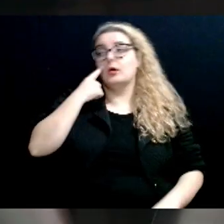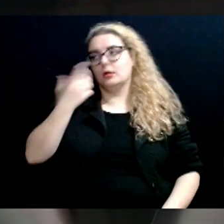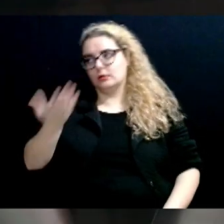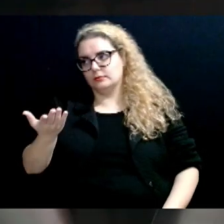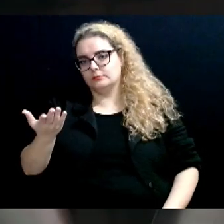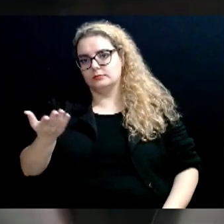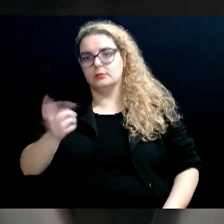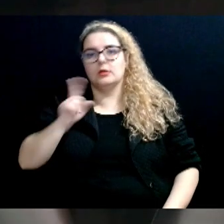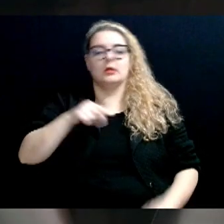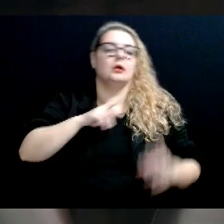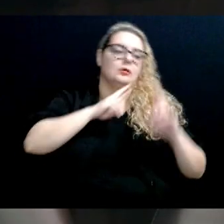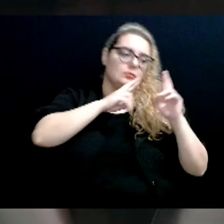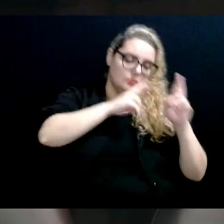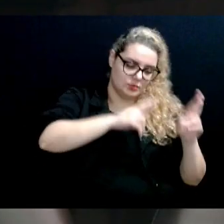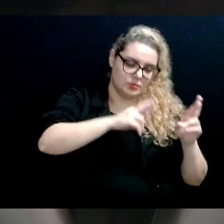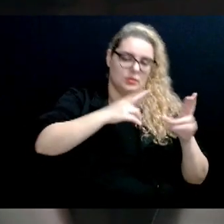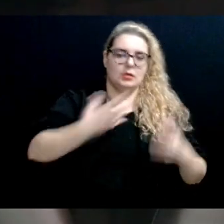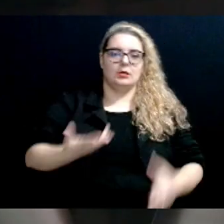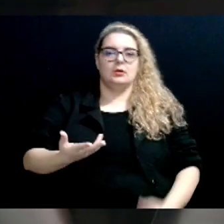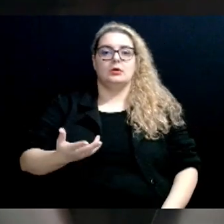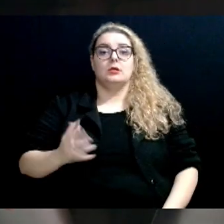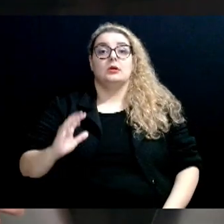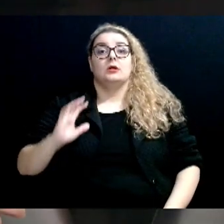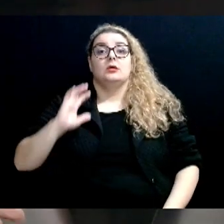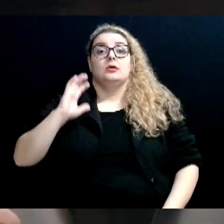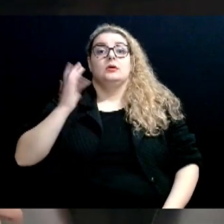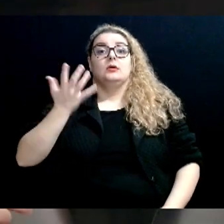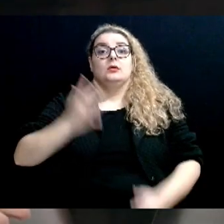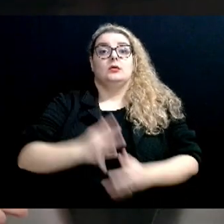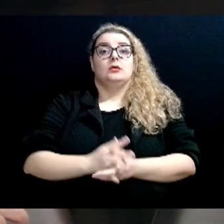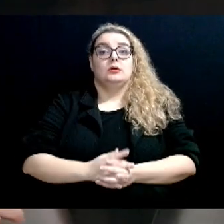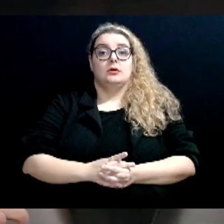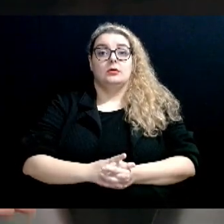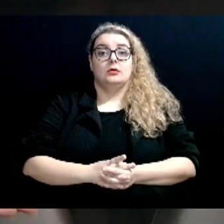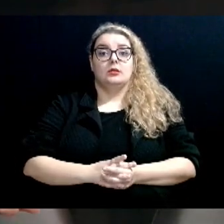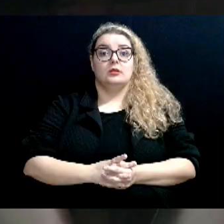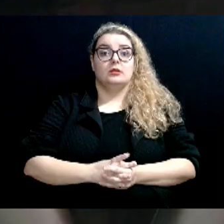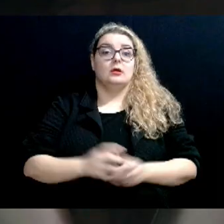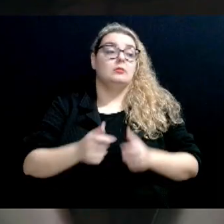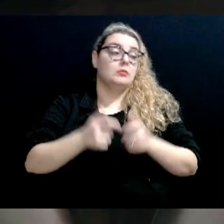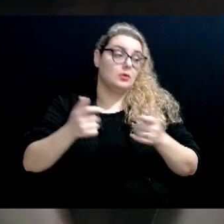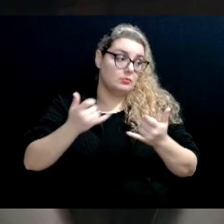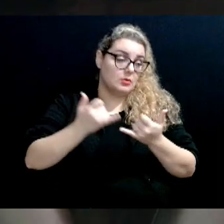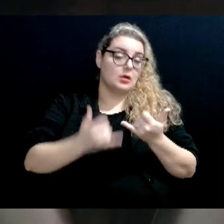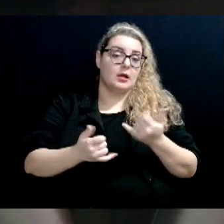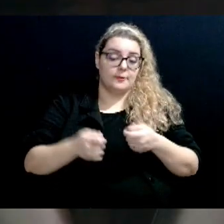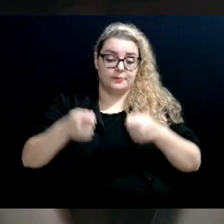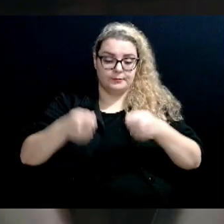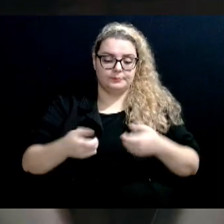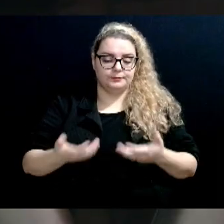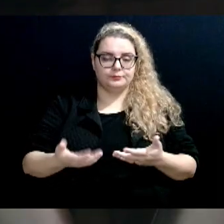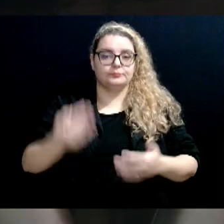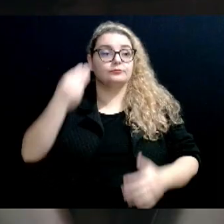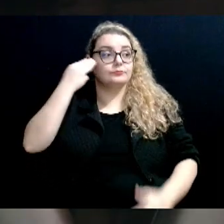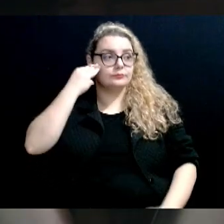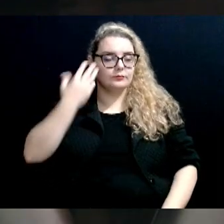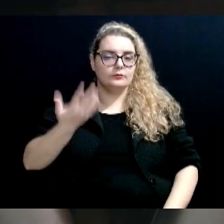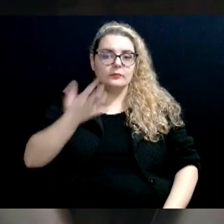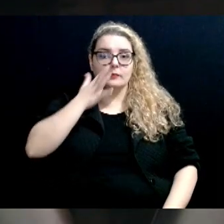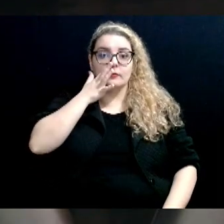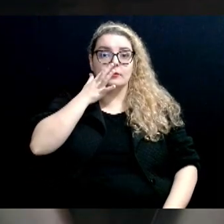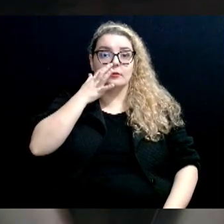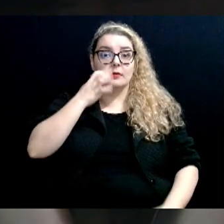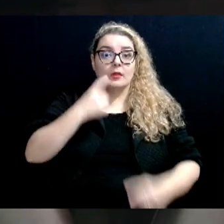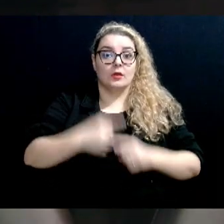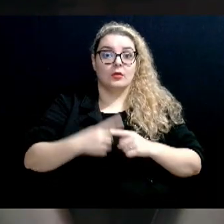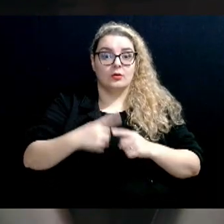sono onde acontece a maior parte, né, da consolidação da memória. Porque nas fases profundas